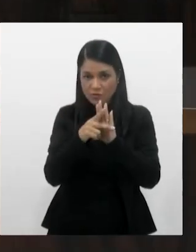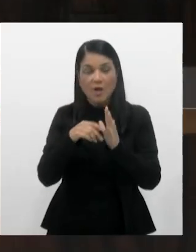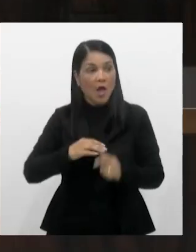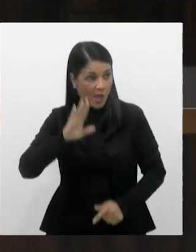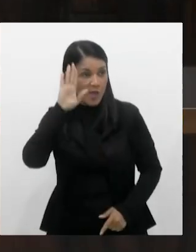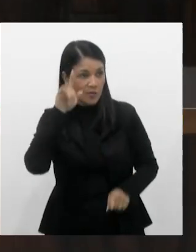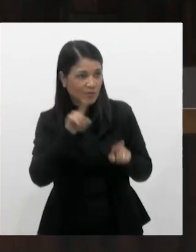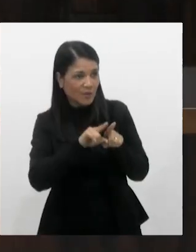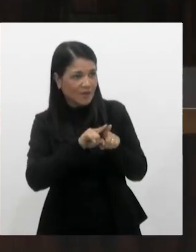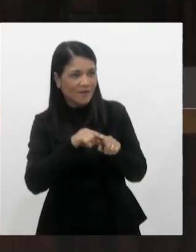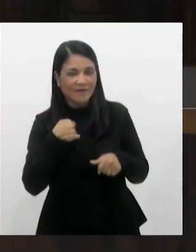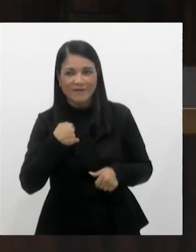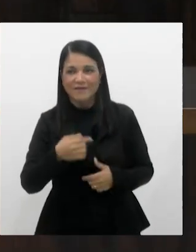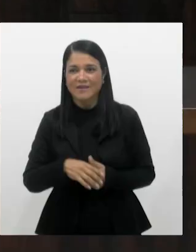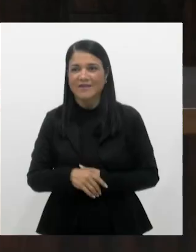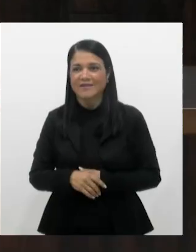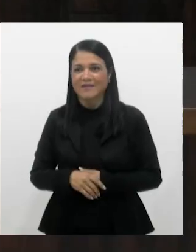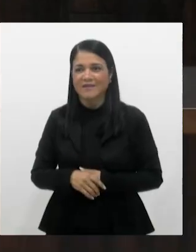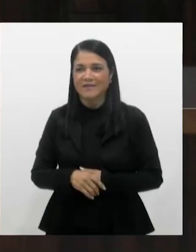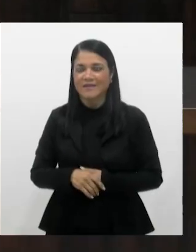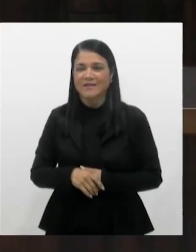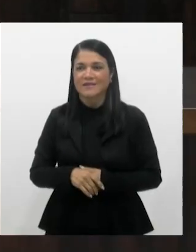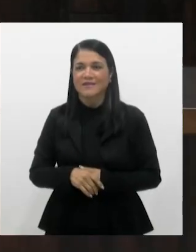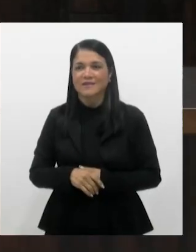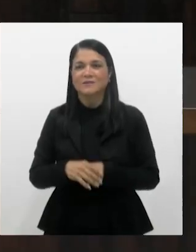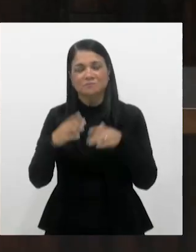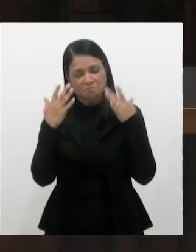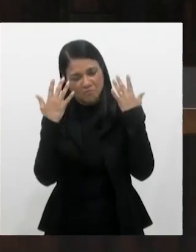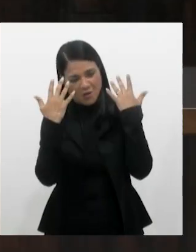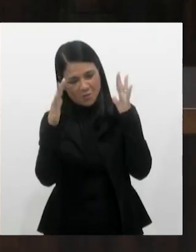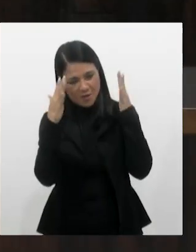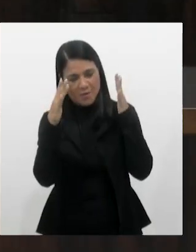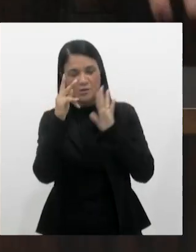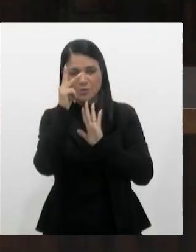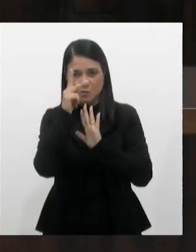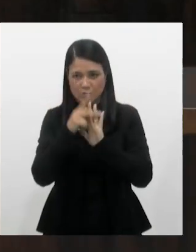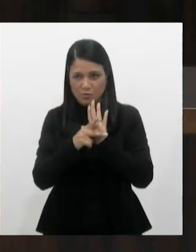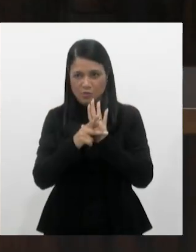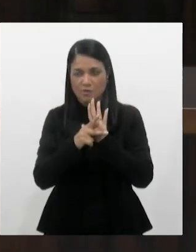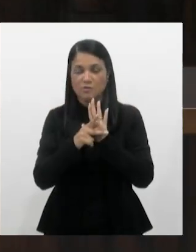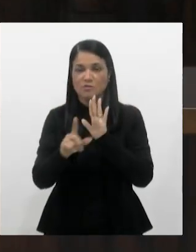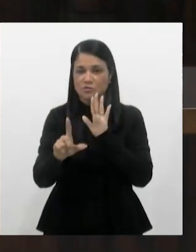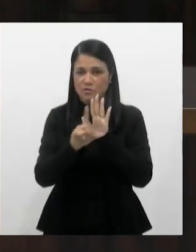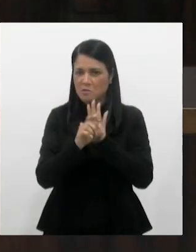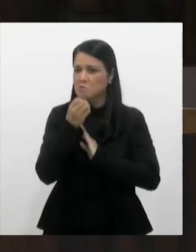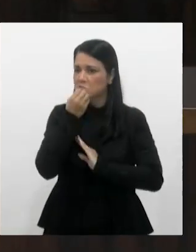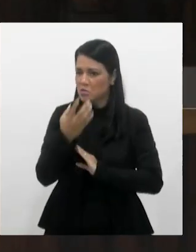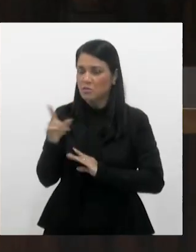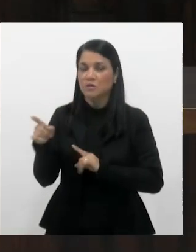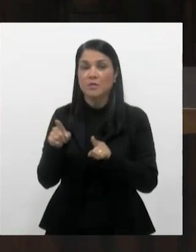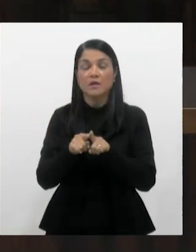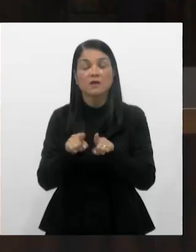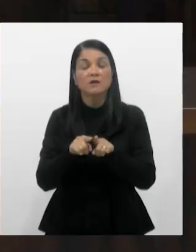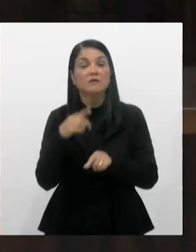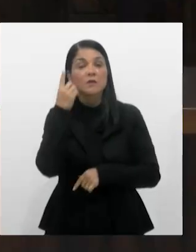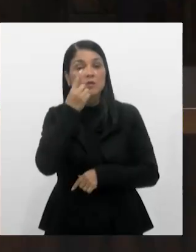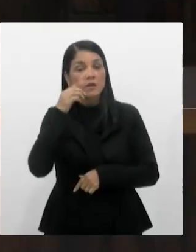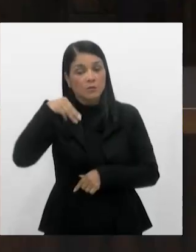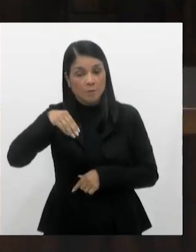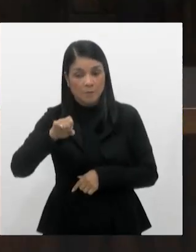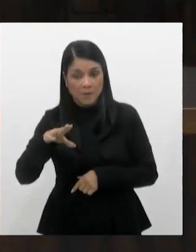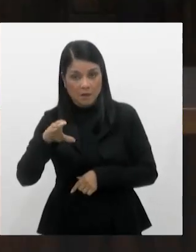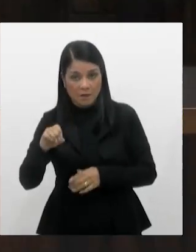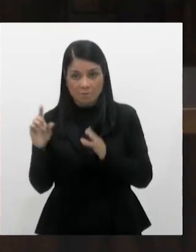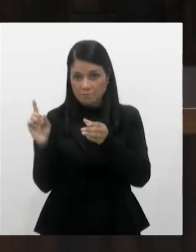Fred. Desde já obrigada. também estou dando os parabéns pelo projeto de lei muito bom. O deputado Mink também pediu